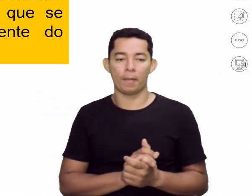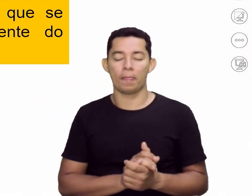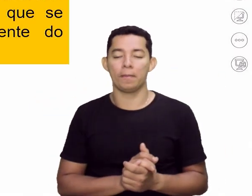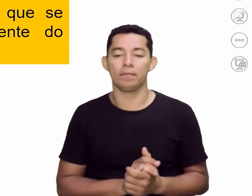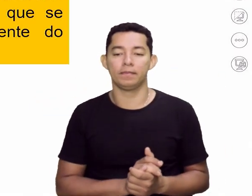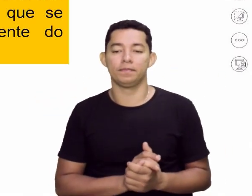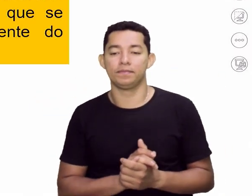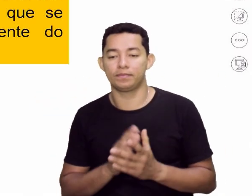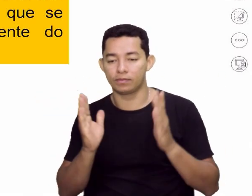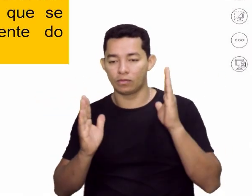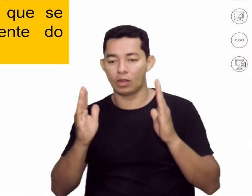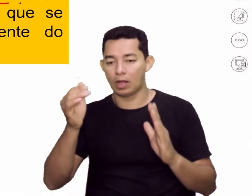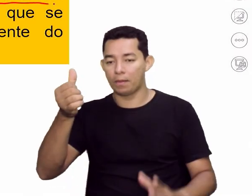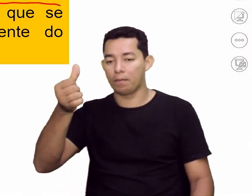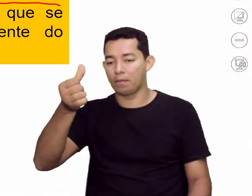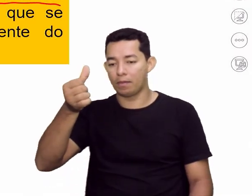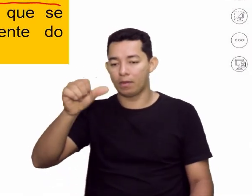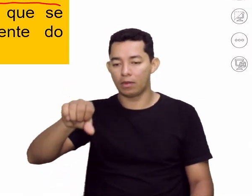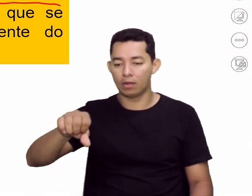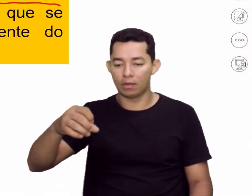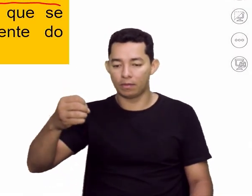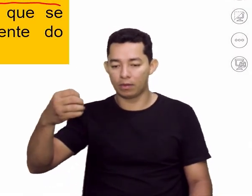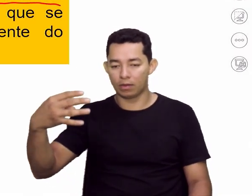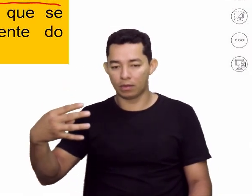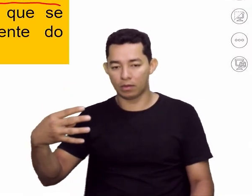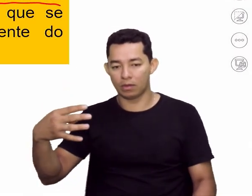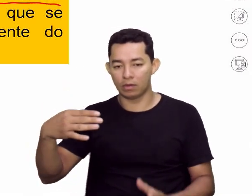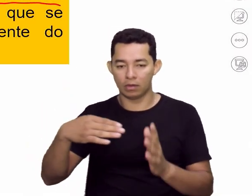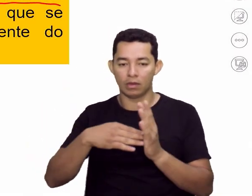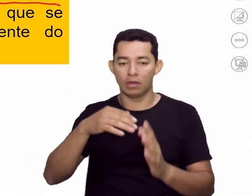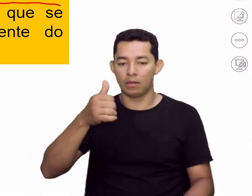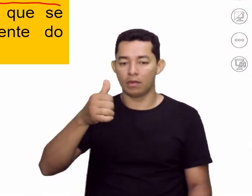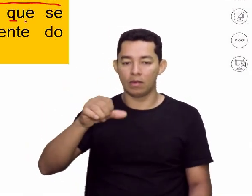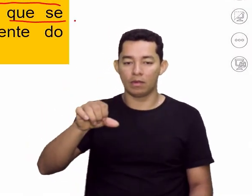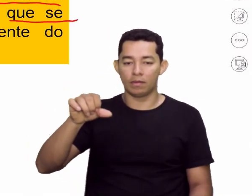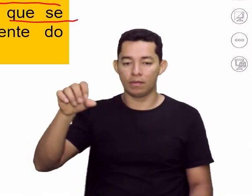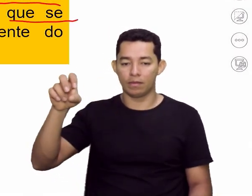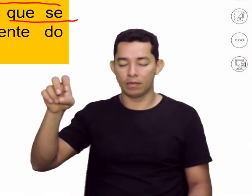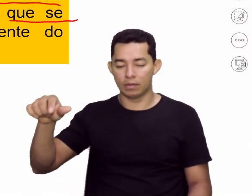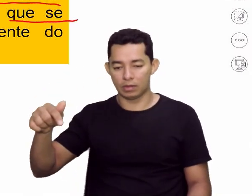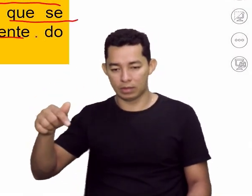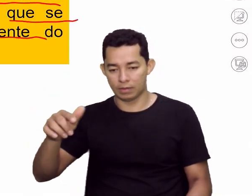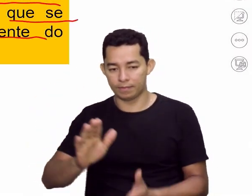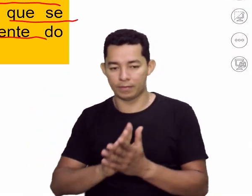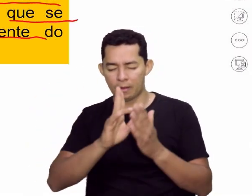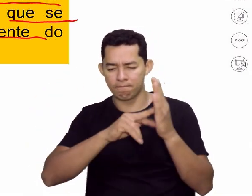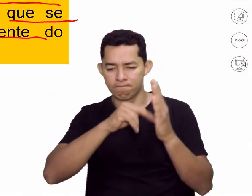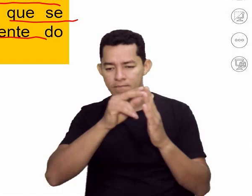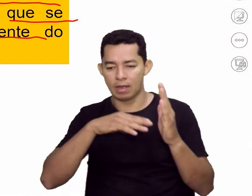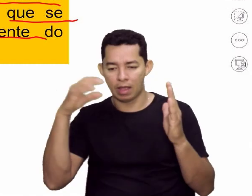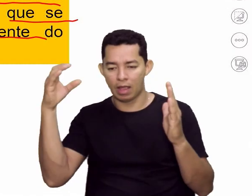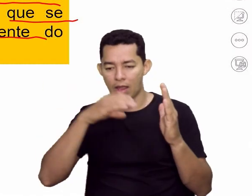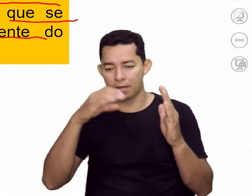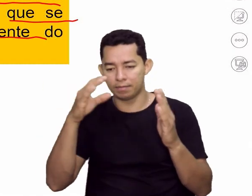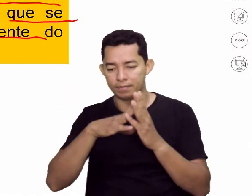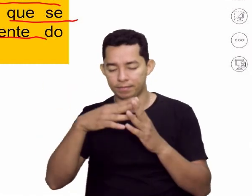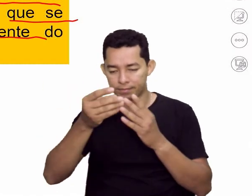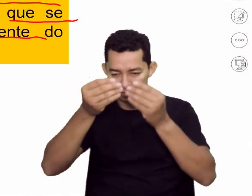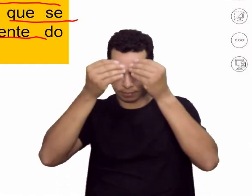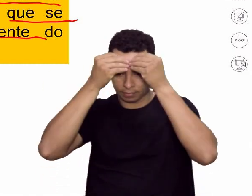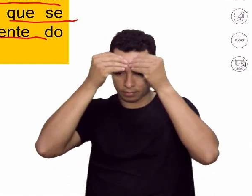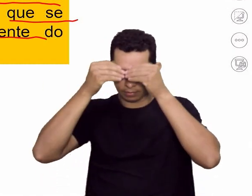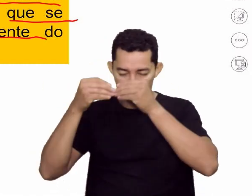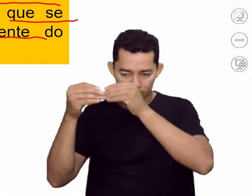A composição de pinceladas rápidas, semelhantes, que se escondem no inconsciente do artista. Olha